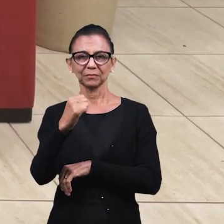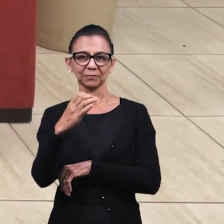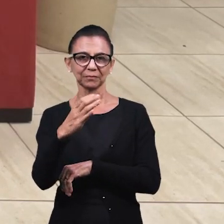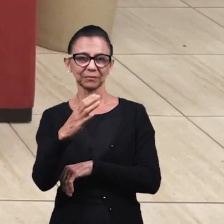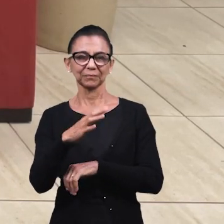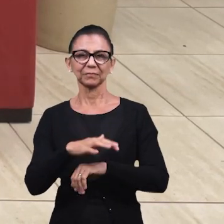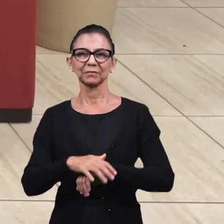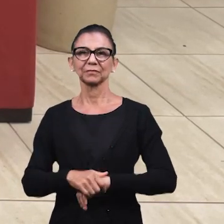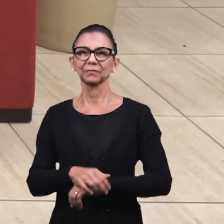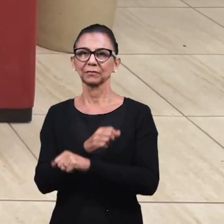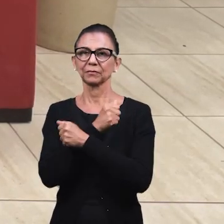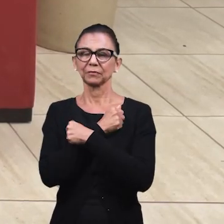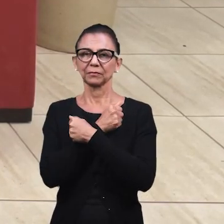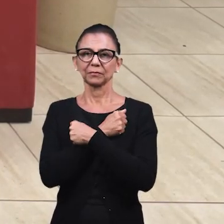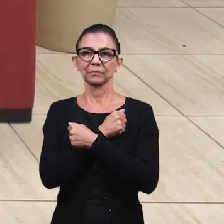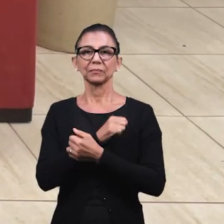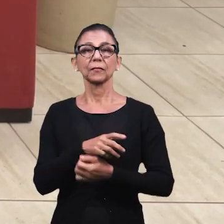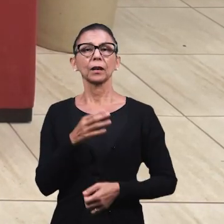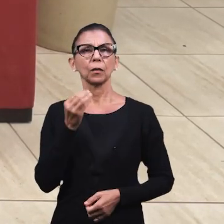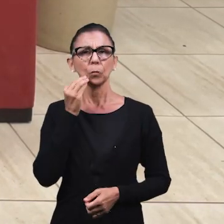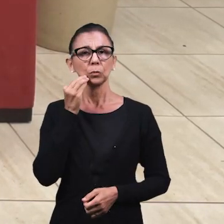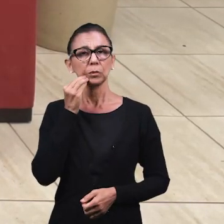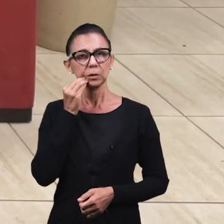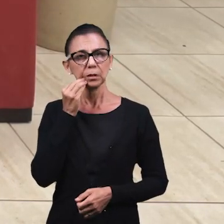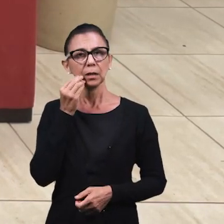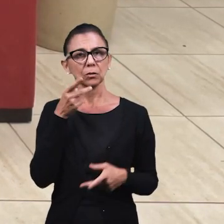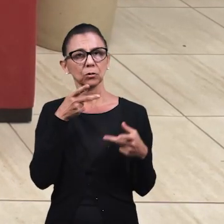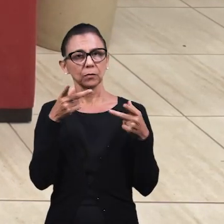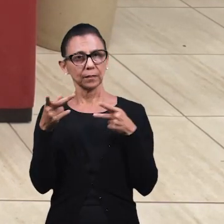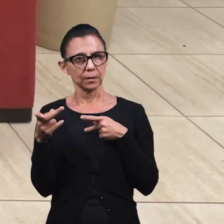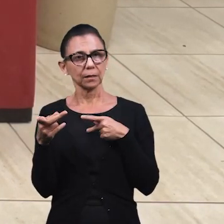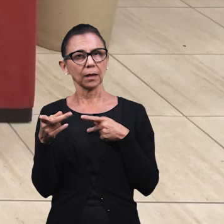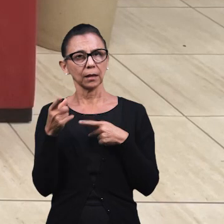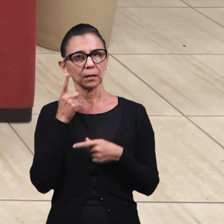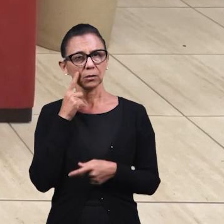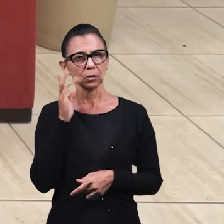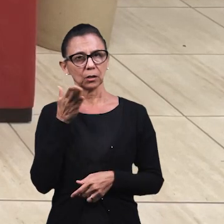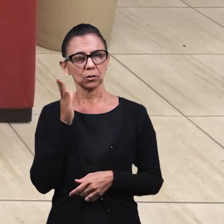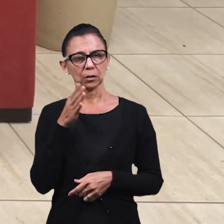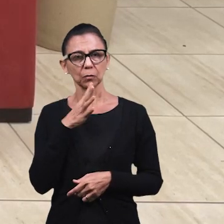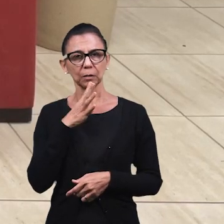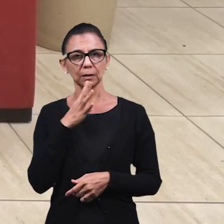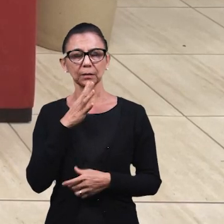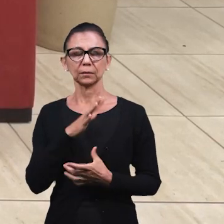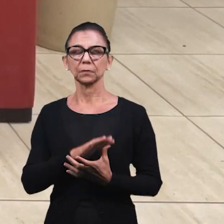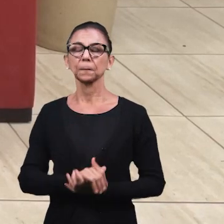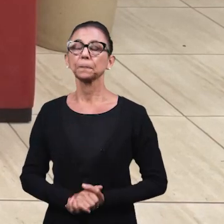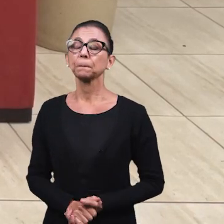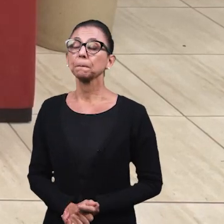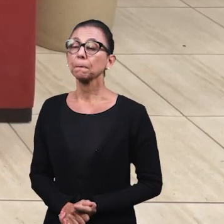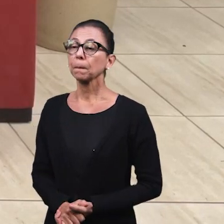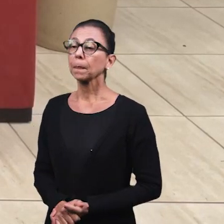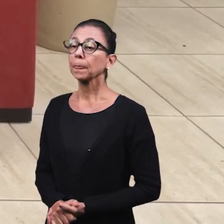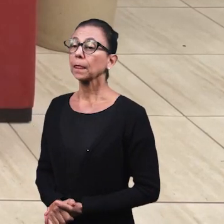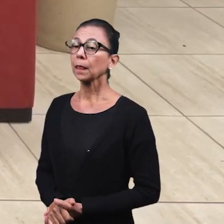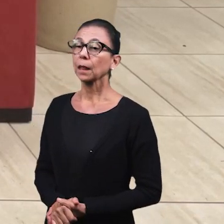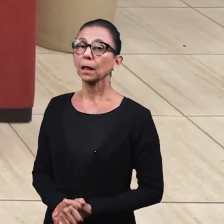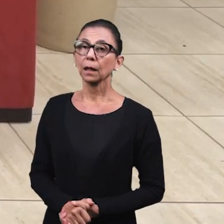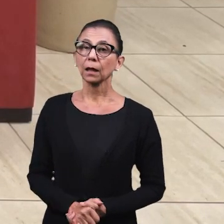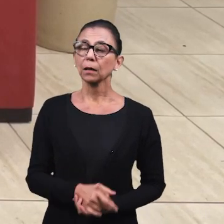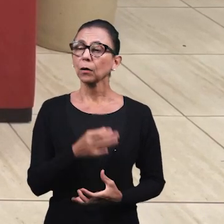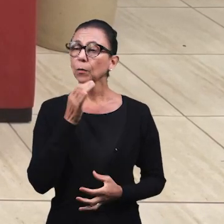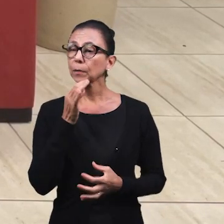Santa Catarina. Um abraço saudoso, já tivemos a oportunidade de estar aí, algumas oportunidades. Meu companheiro, algum comentário então sobre